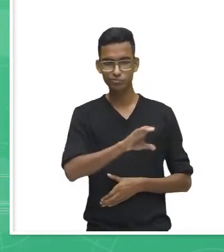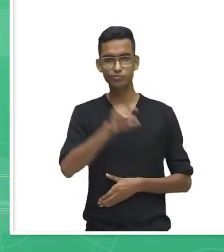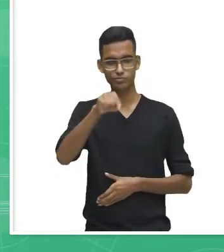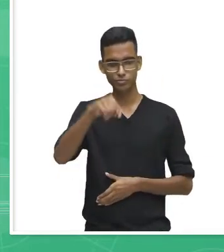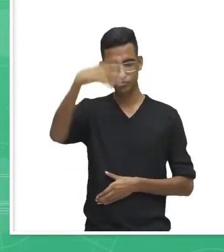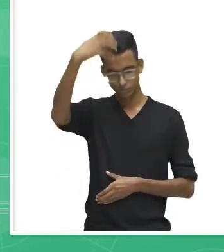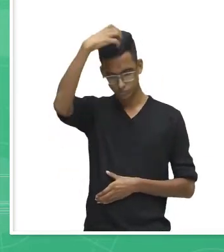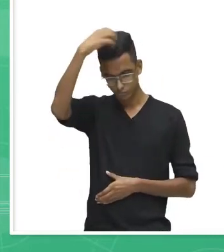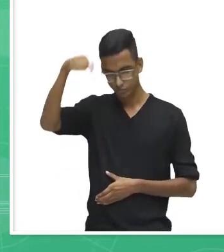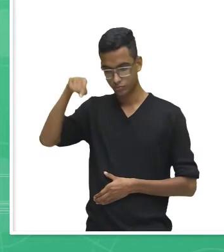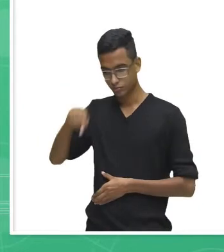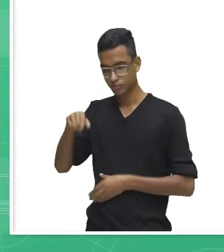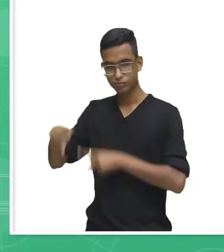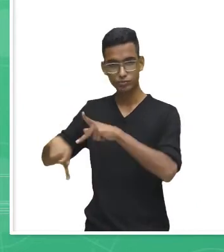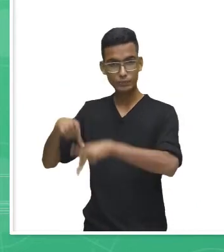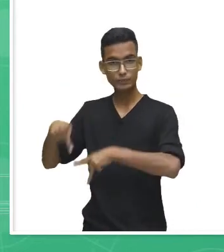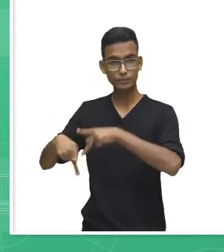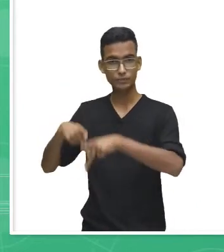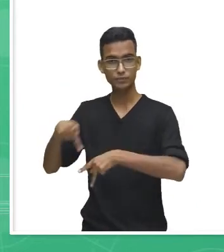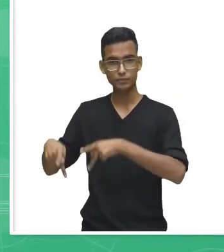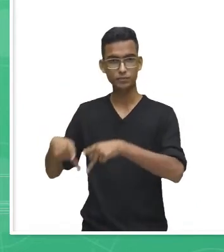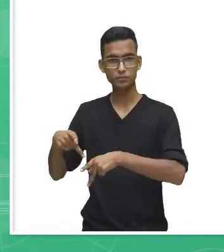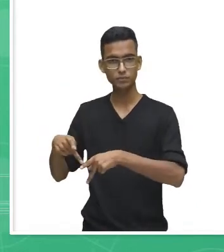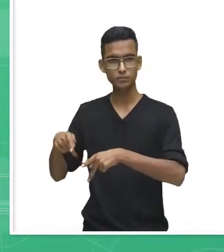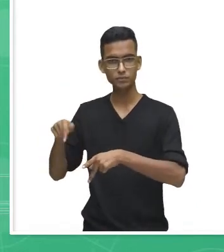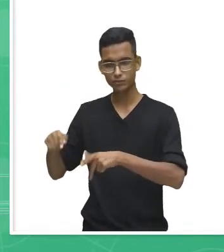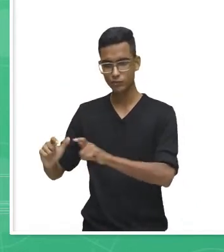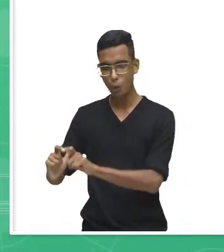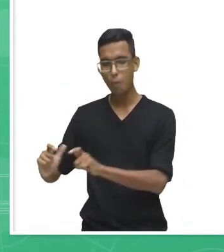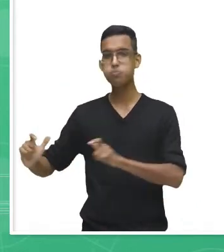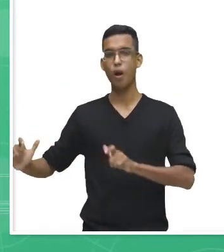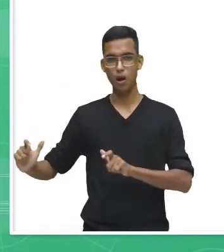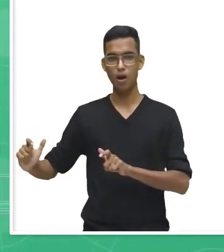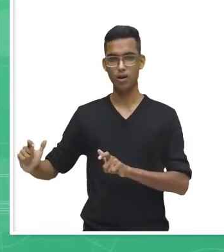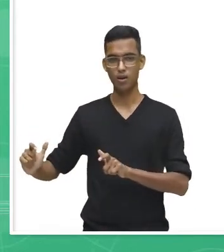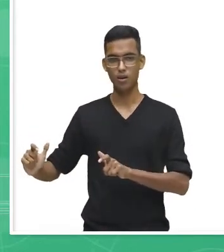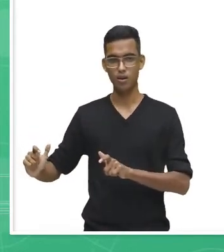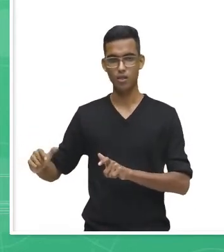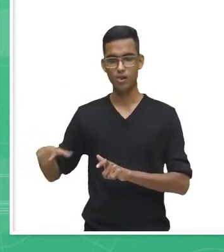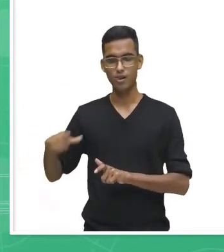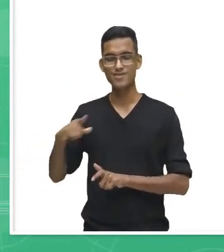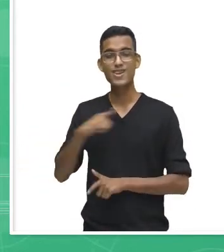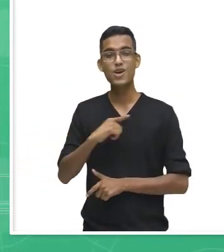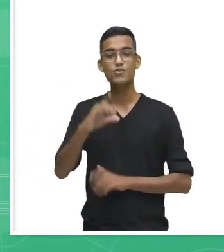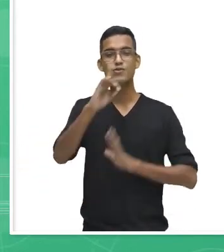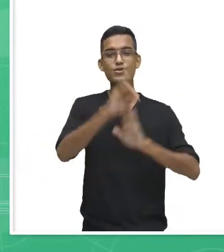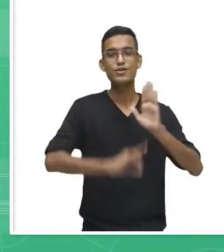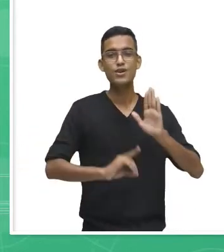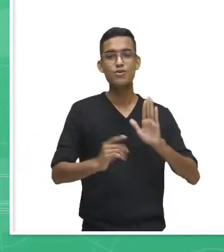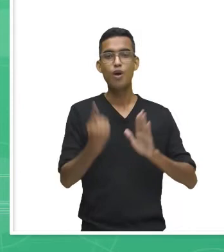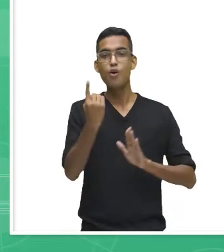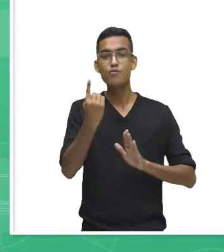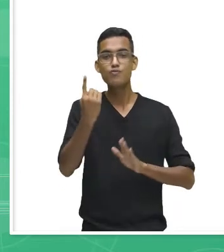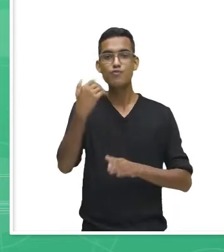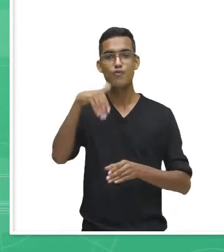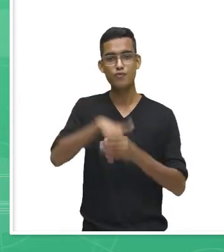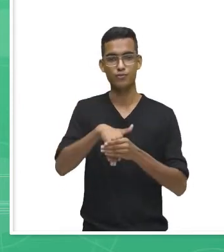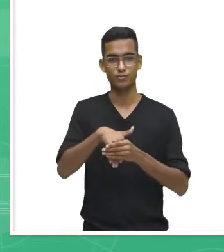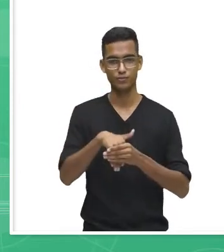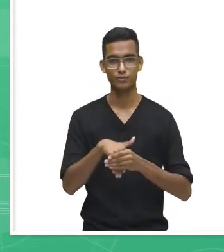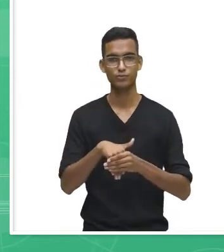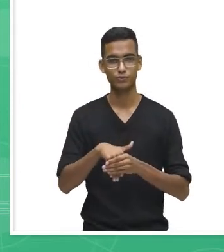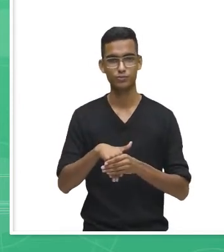terceiro estado possui um número de membros extremamente maior, ele tinha direito a um voto. E aqui era sempre 2 contra